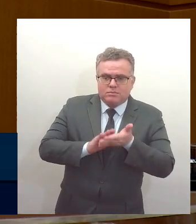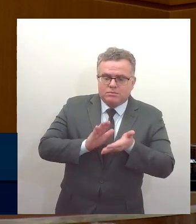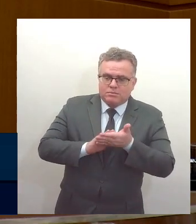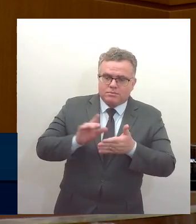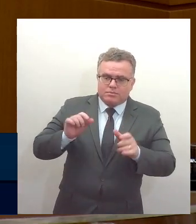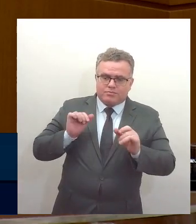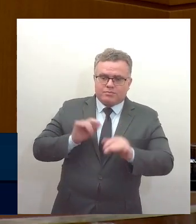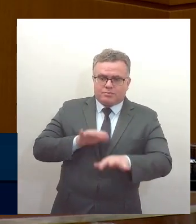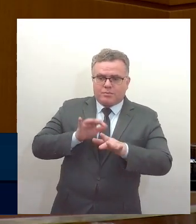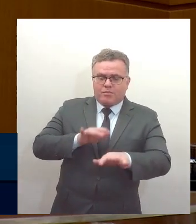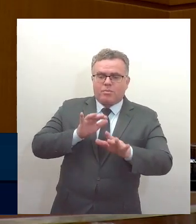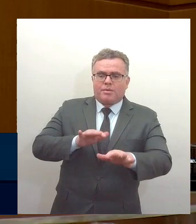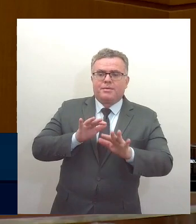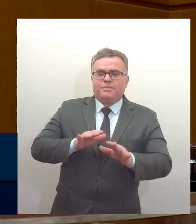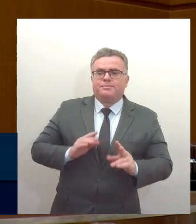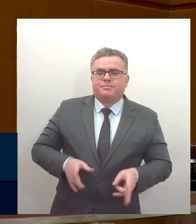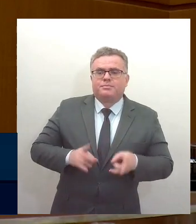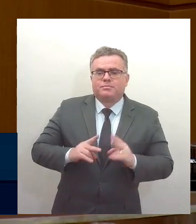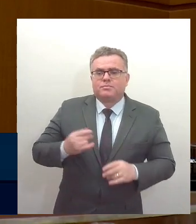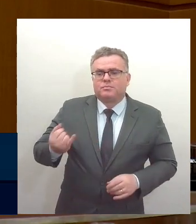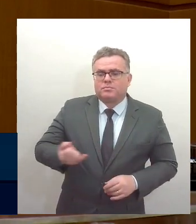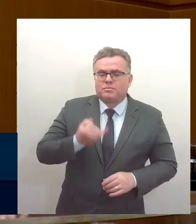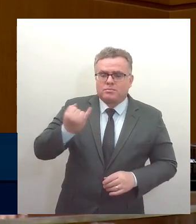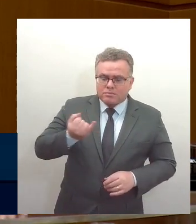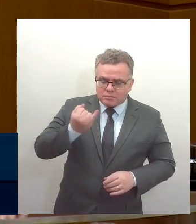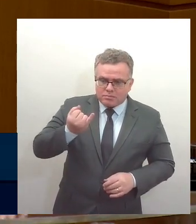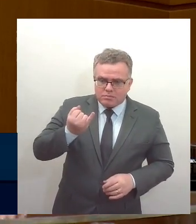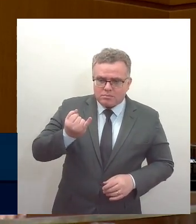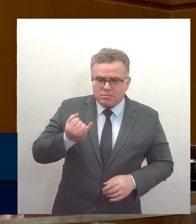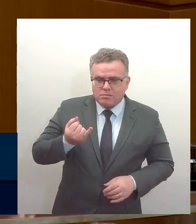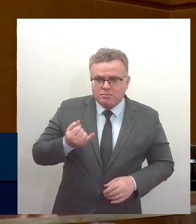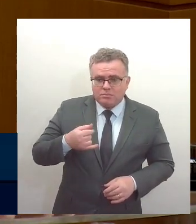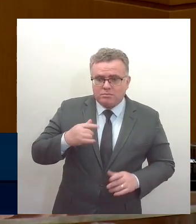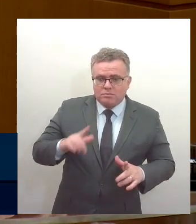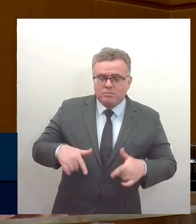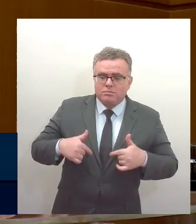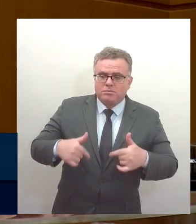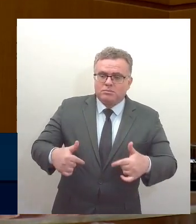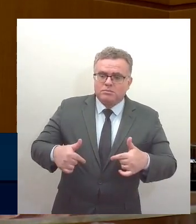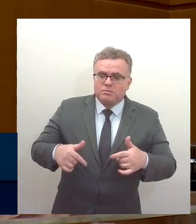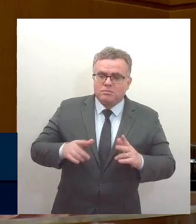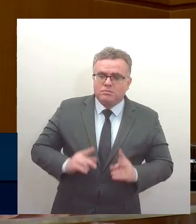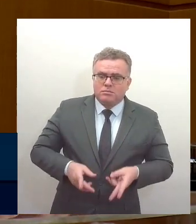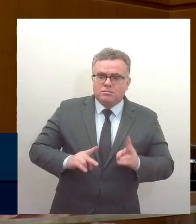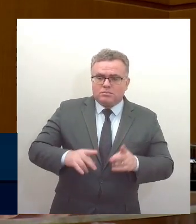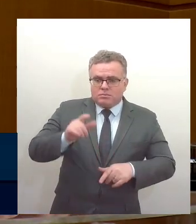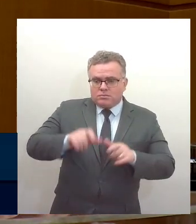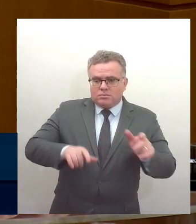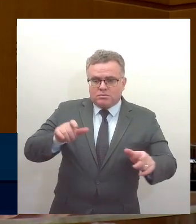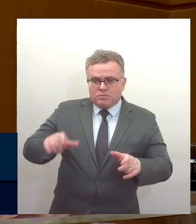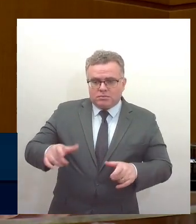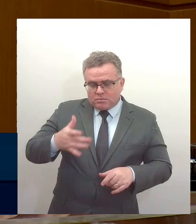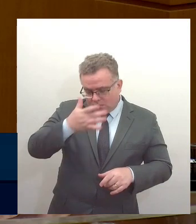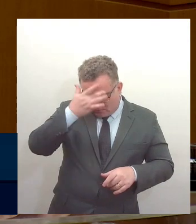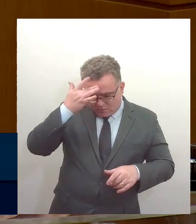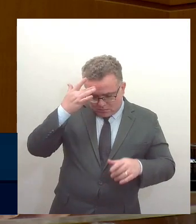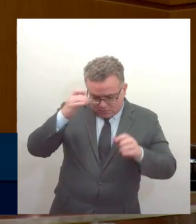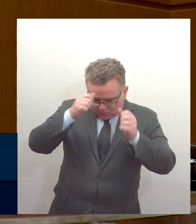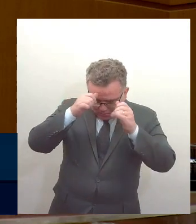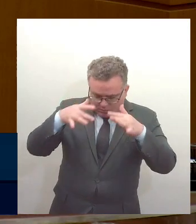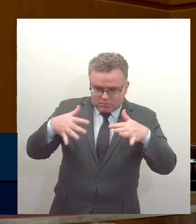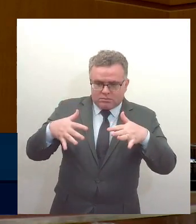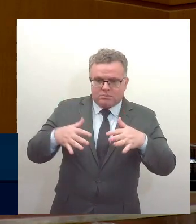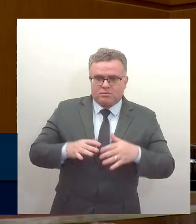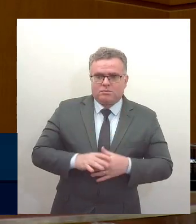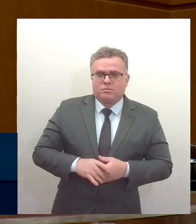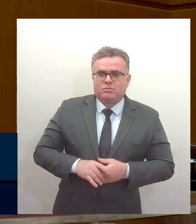importante na defesa das pessoas com aspecto autista. E ouvi muita